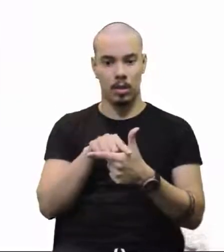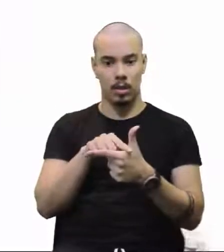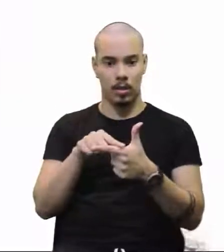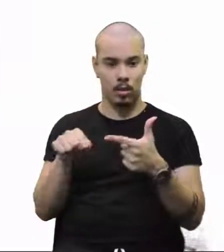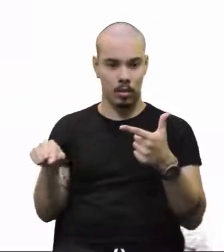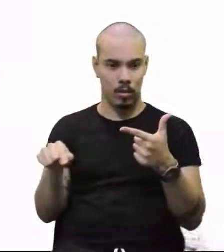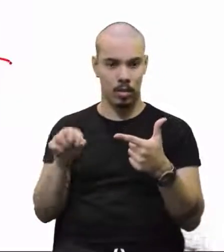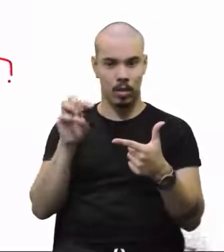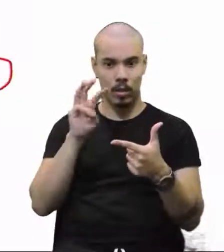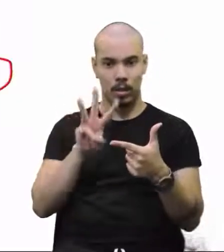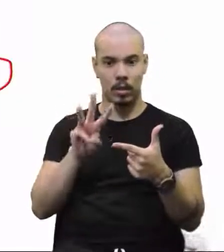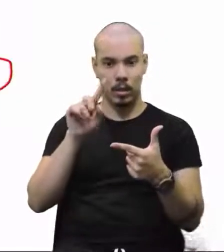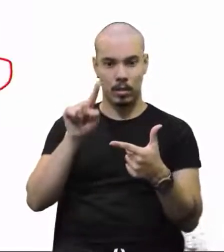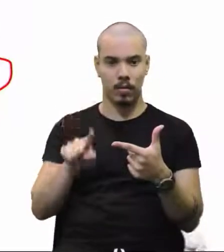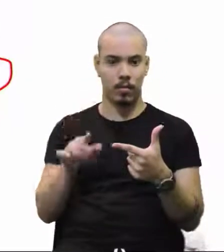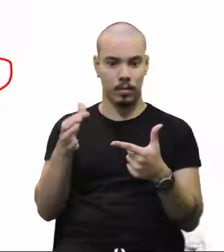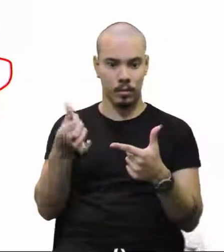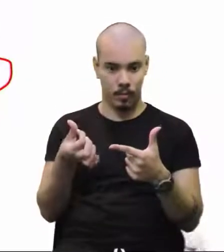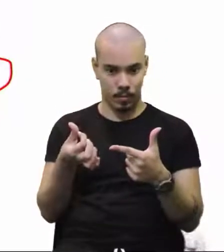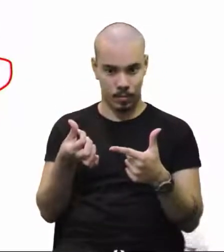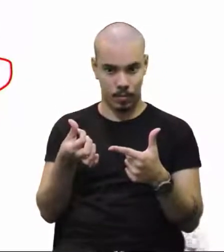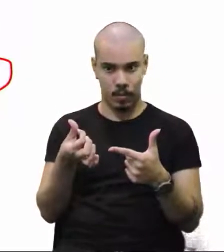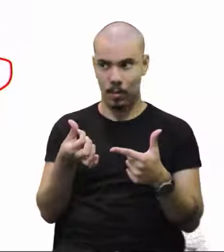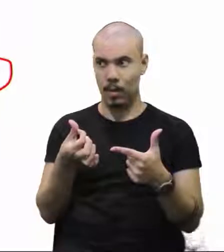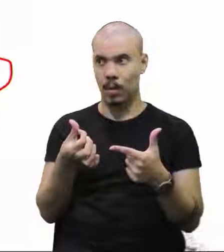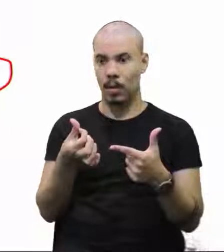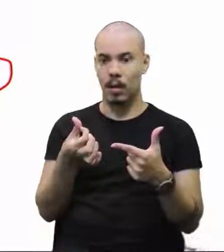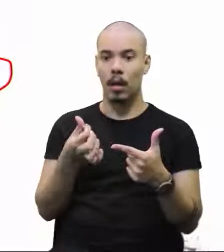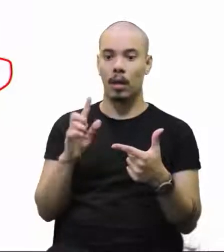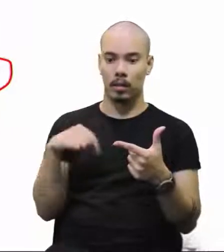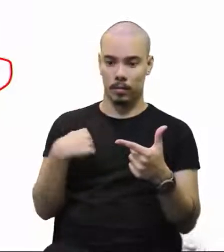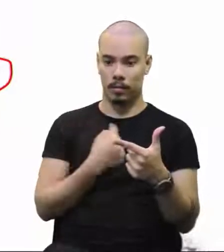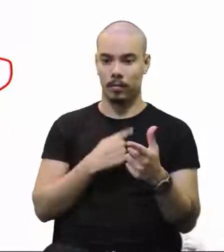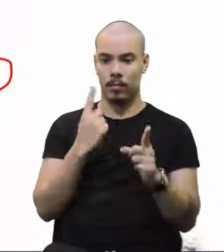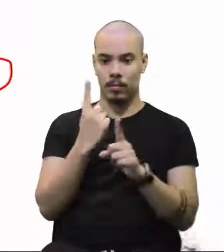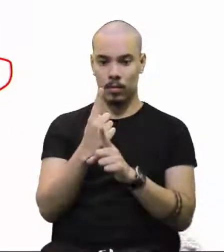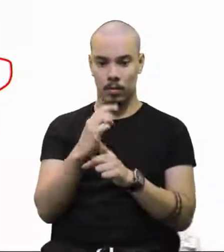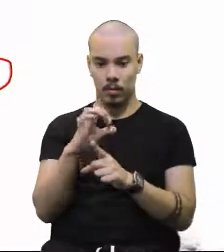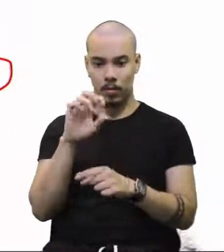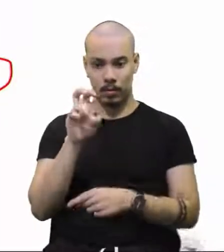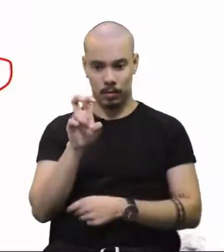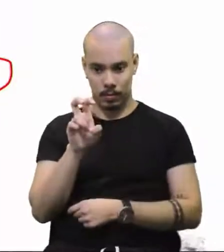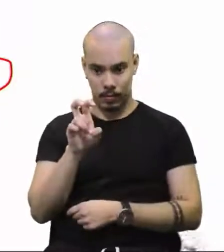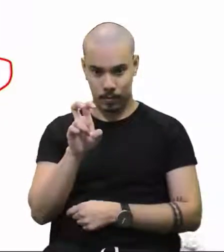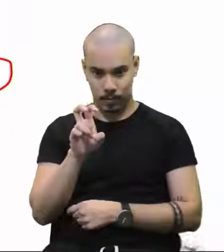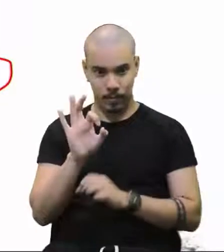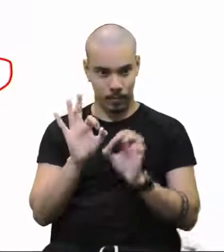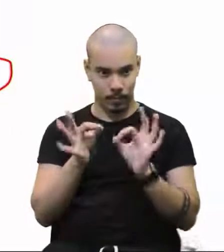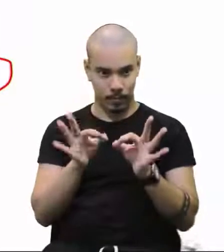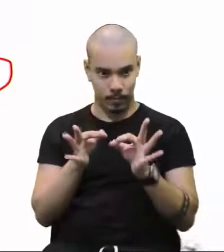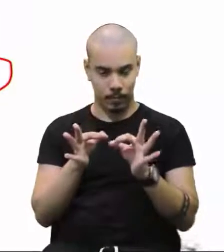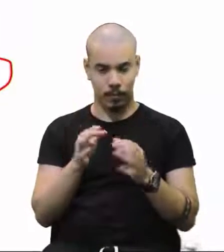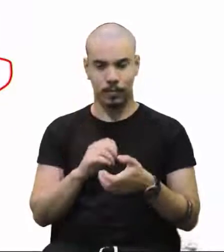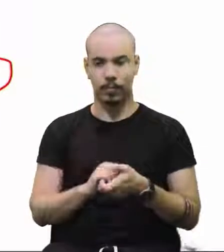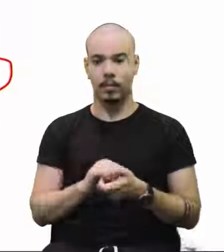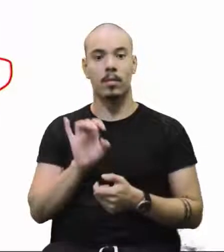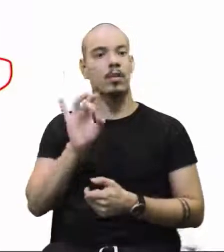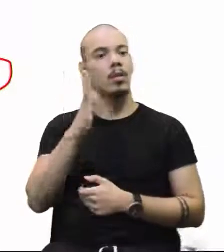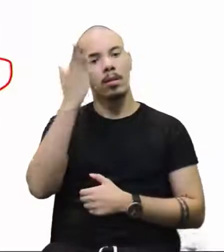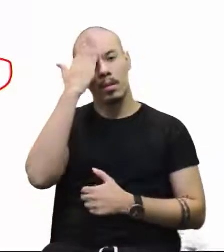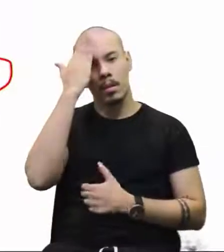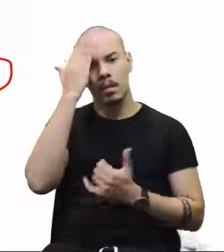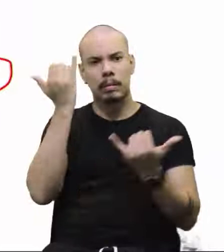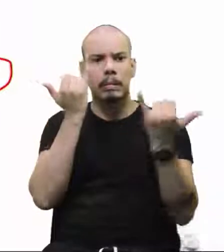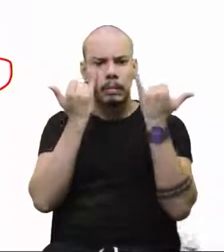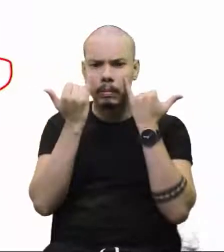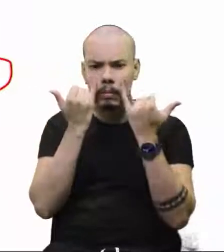3,6. 3,6, né? A gente encontra 95. Isso. Só para saber, mas não